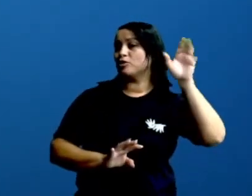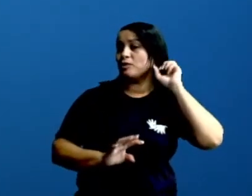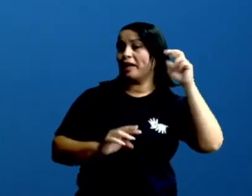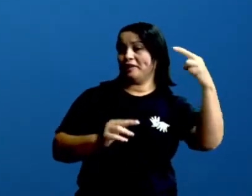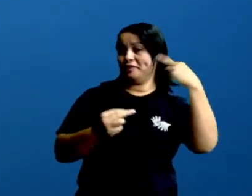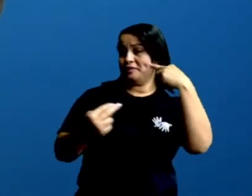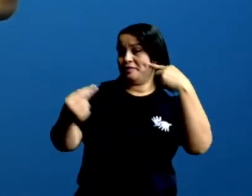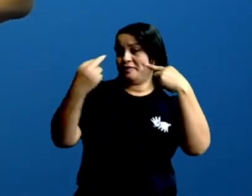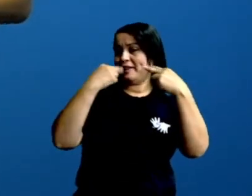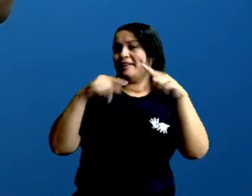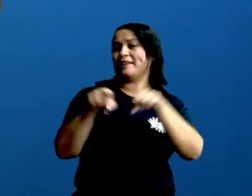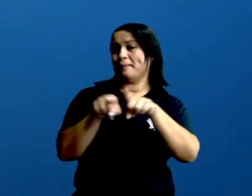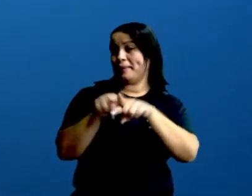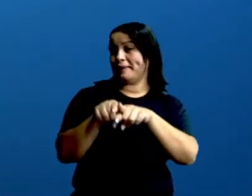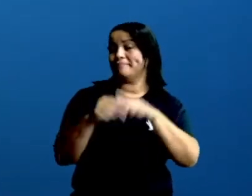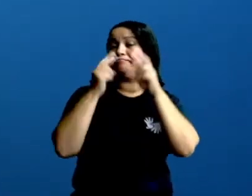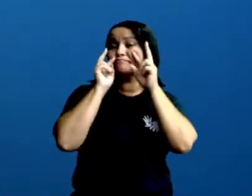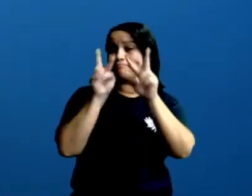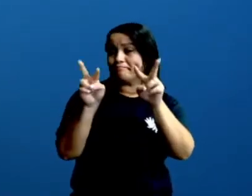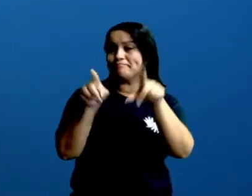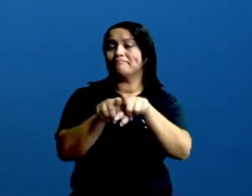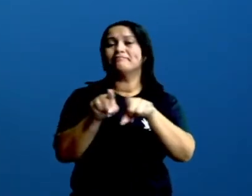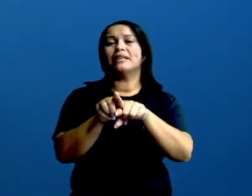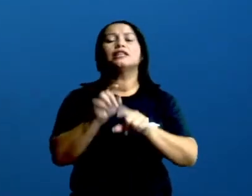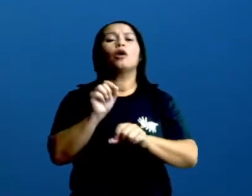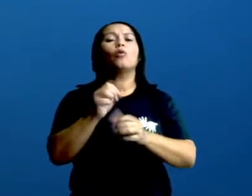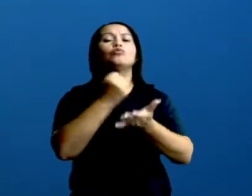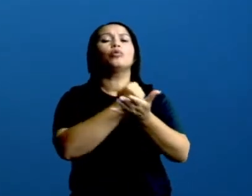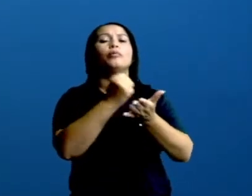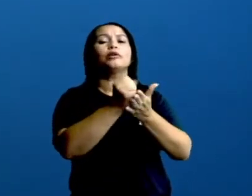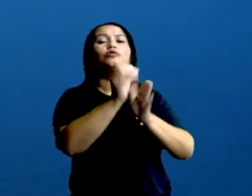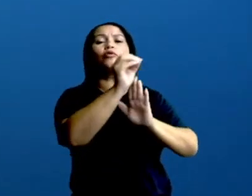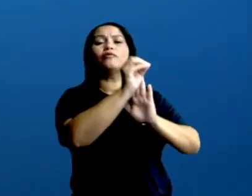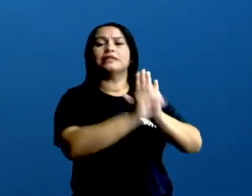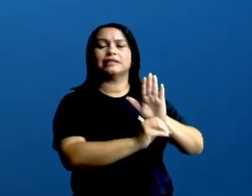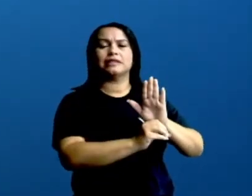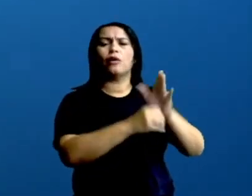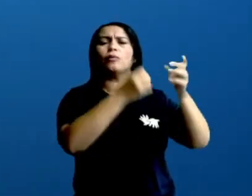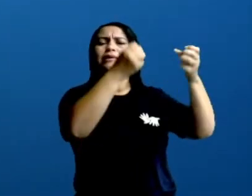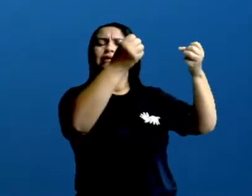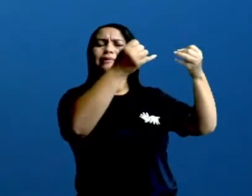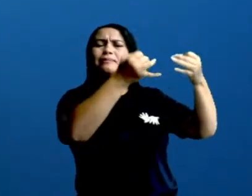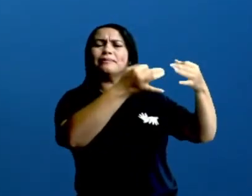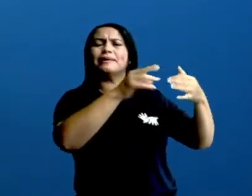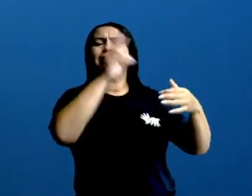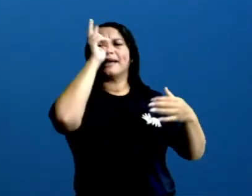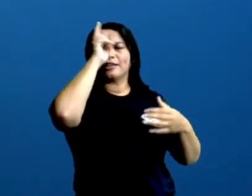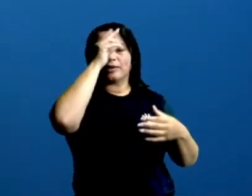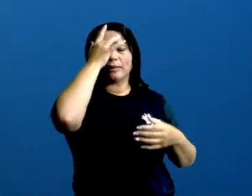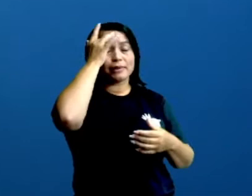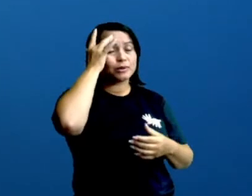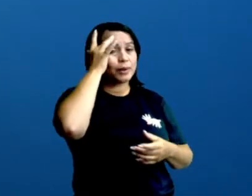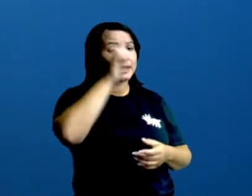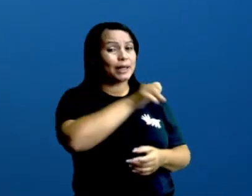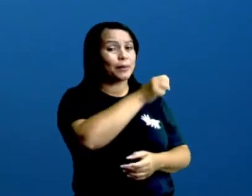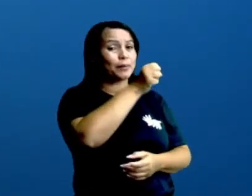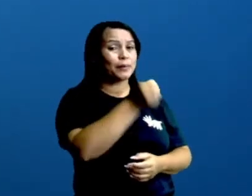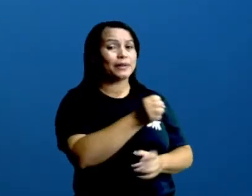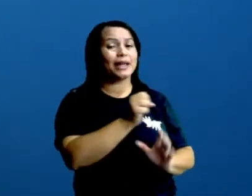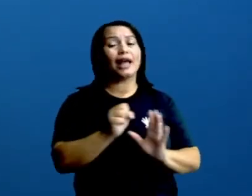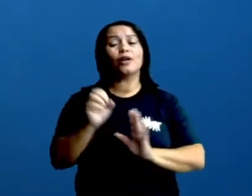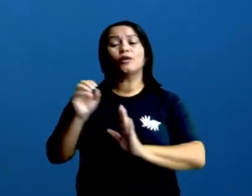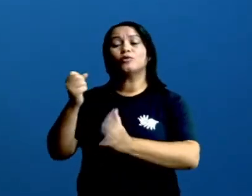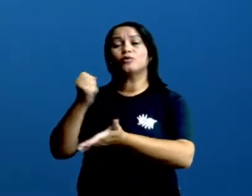não é isso? Pronto. Os documentos oficiais contam um lado da história, o lado de quem está no poder. E os documentos